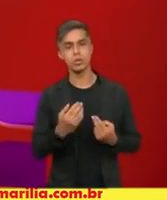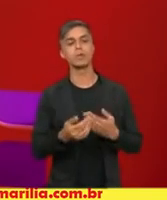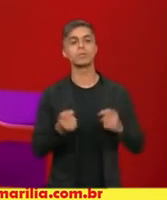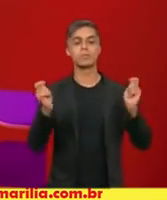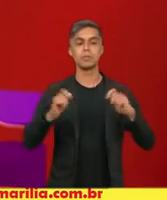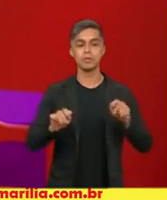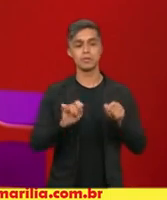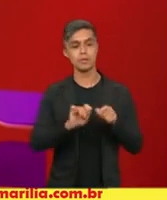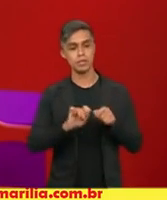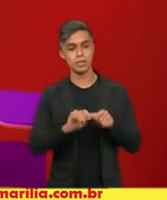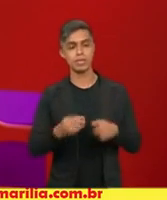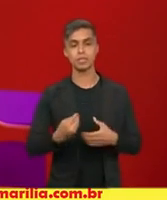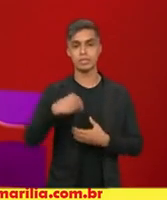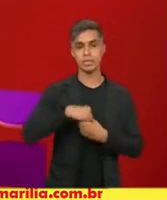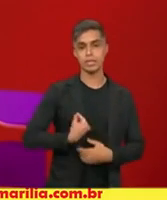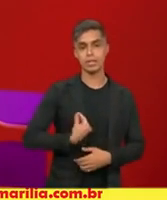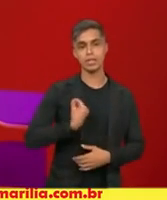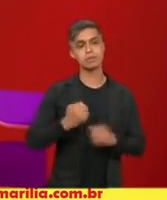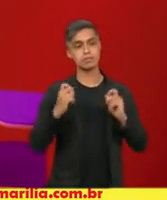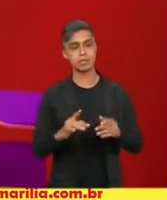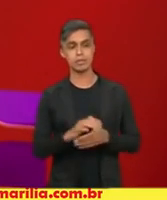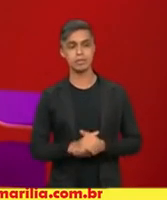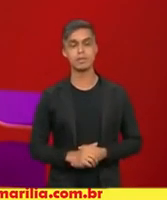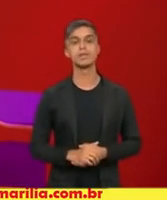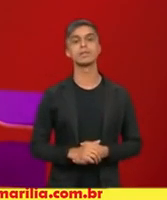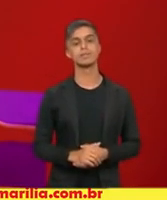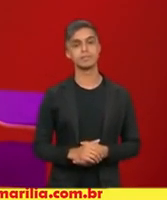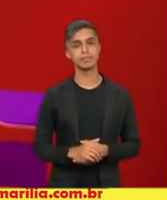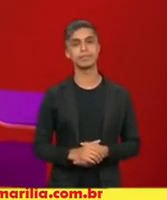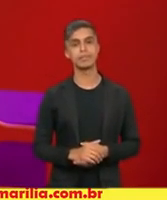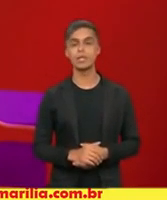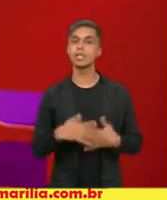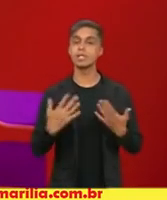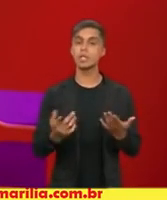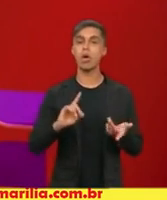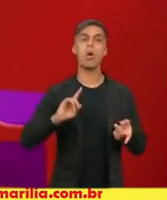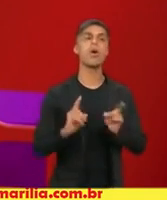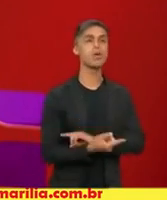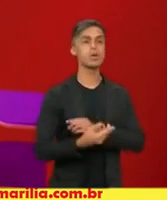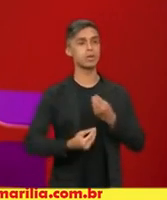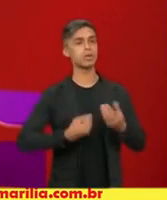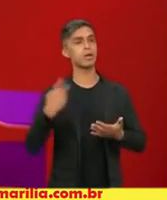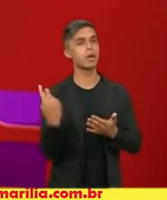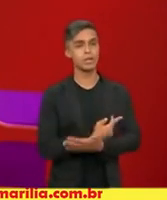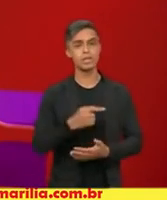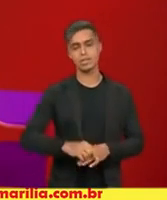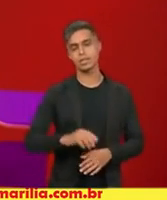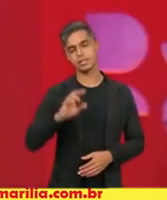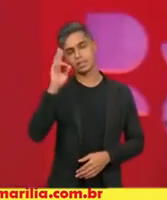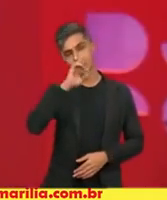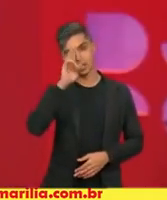fazer em vida. E no fundo é muito pouco, né? E é o contrário do que, via de regra, se aprende como sendo a história,